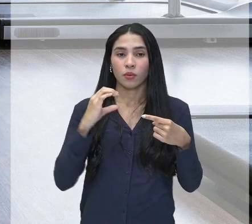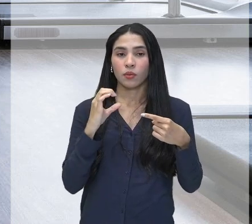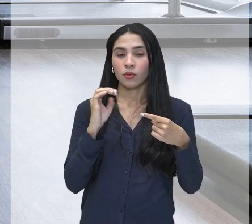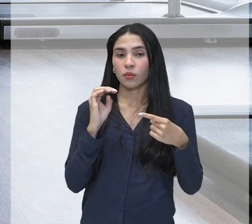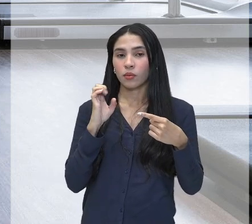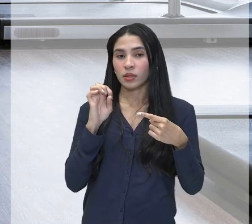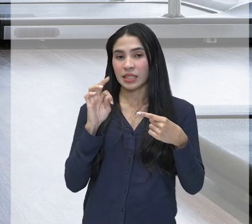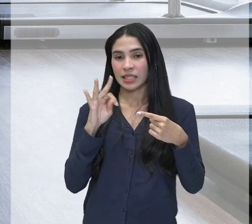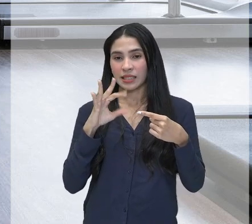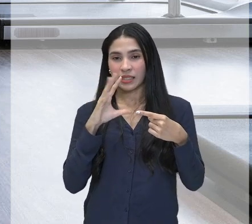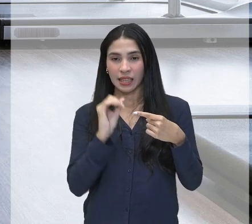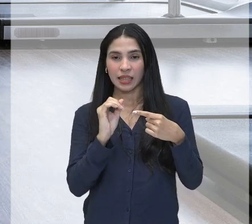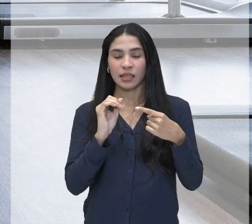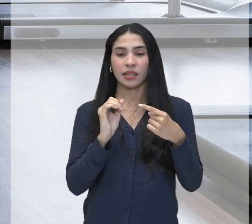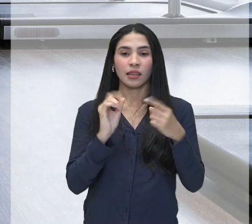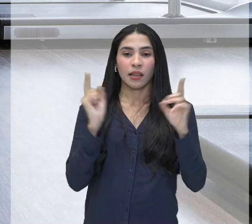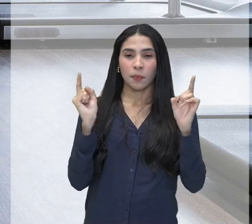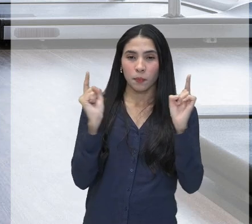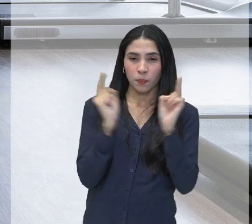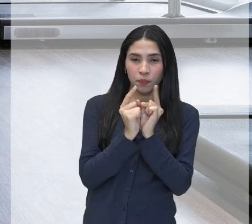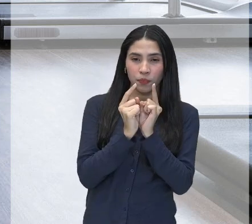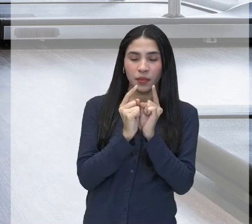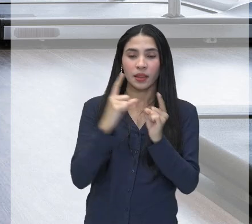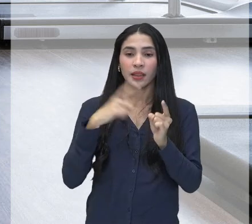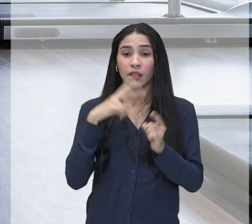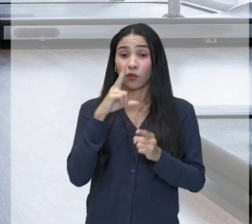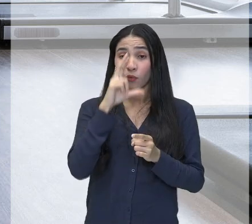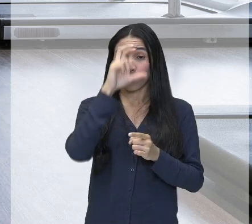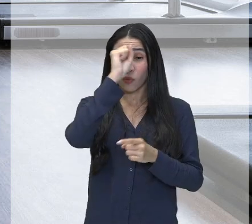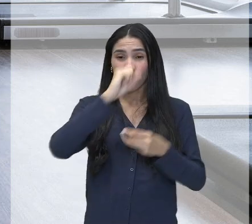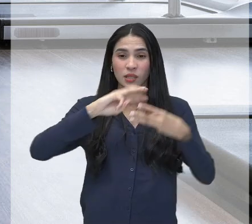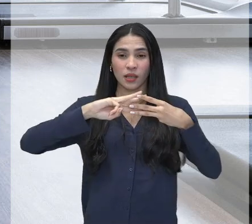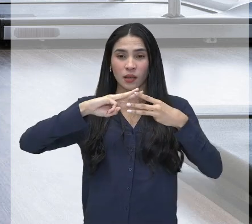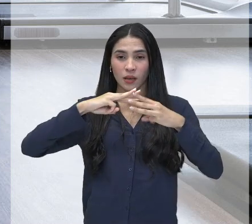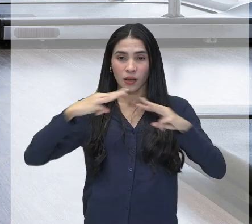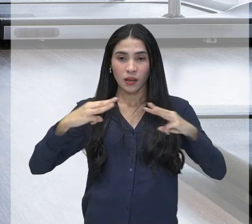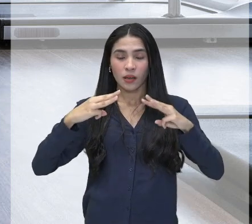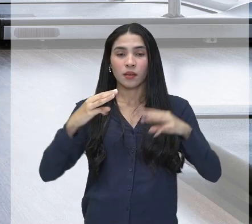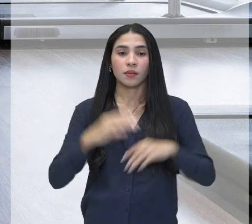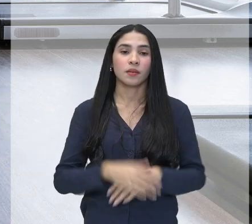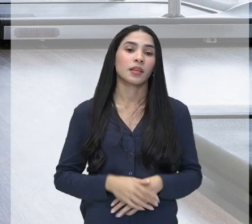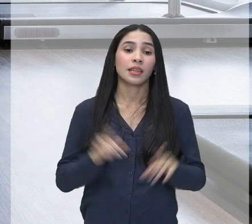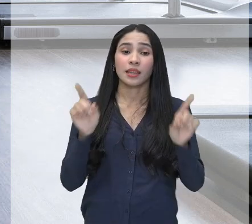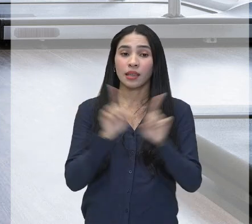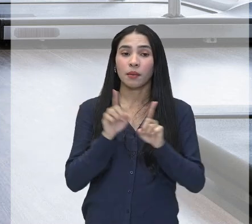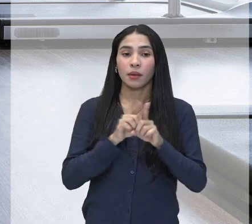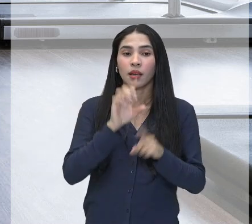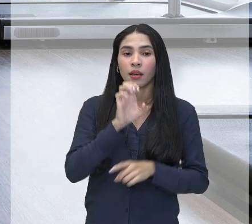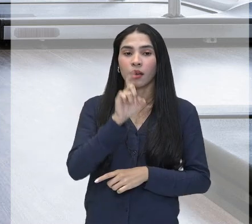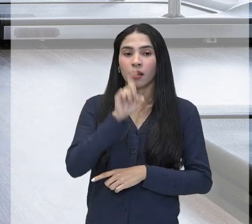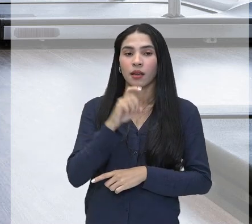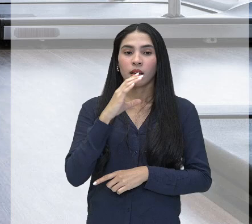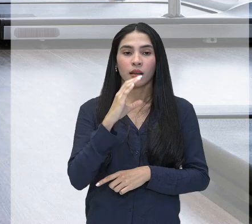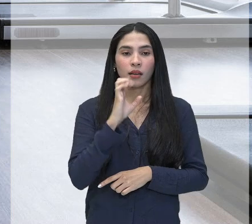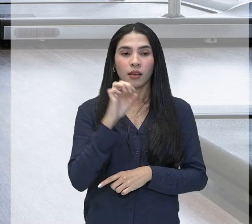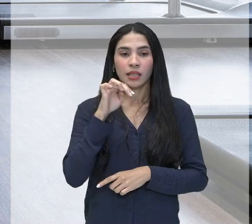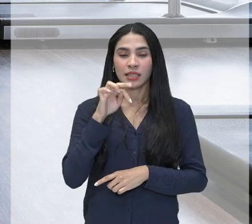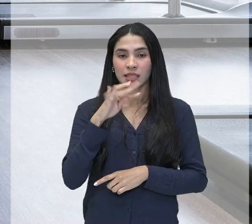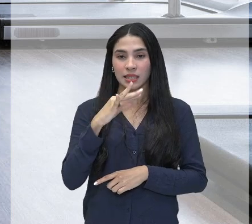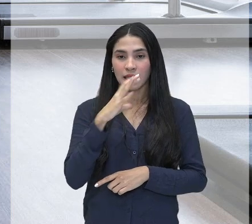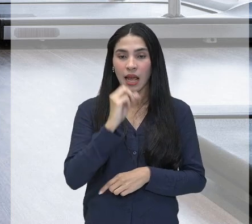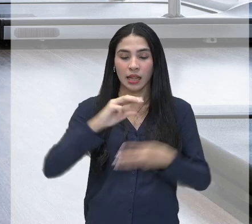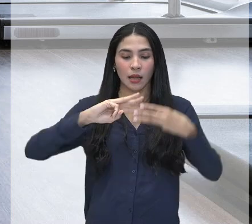ali o encurtamento, né, gerando tensão e contração dos músculos, e a excêntrica, que é com foco no alongamento dessas